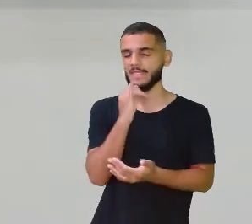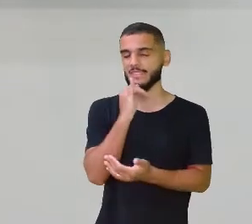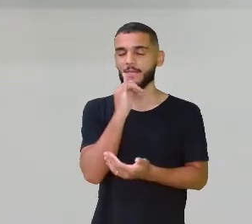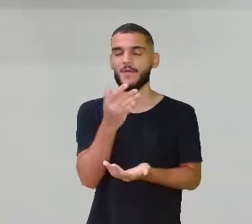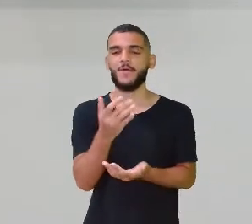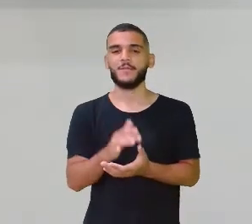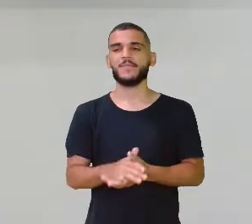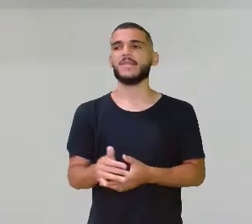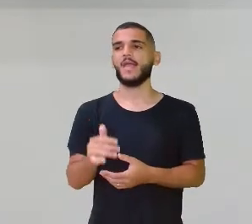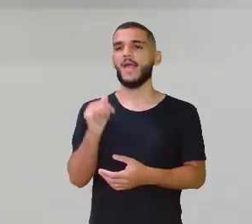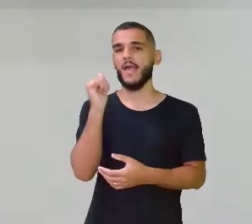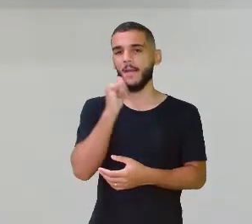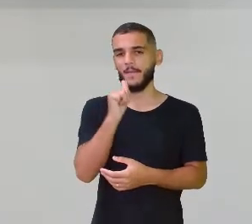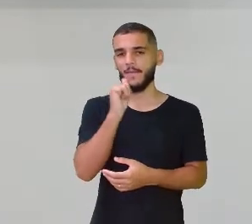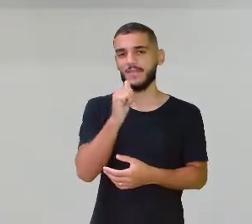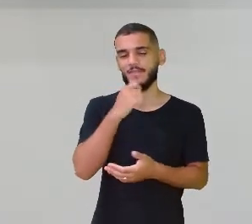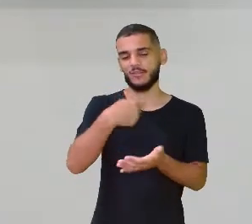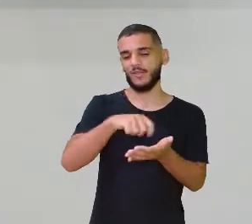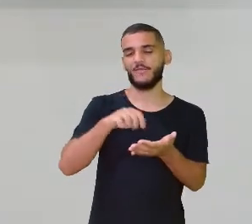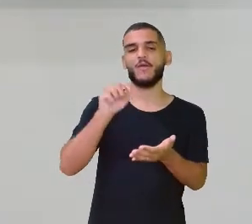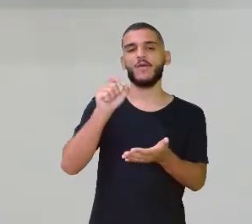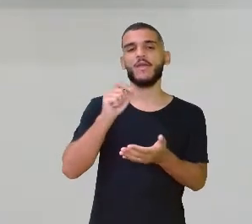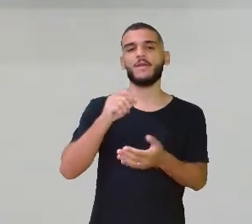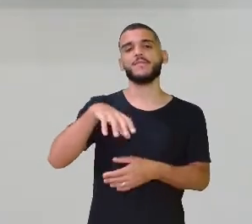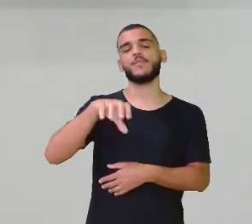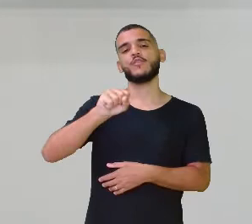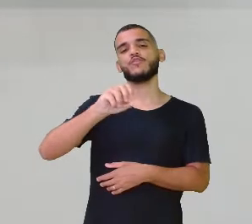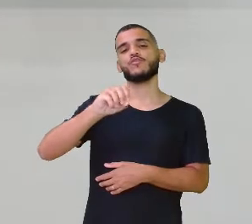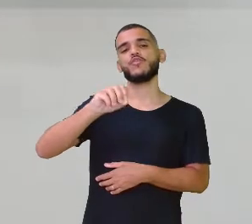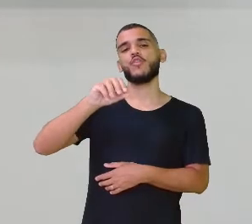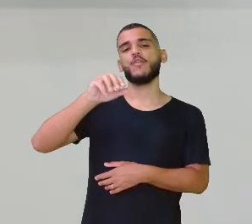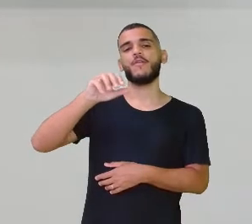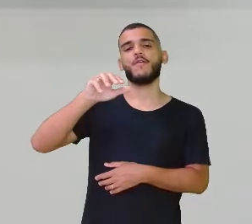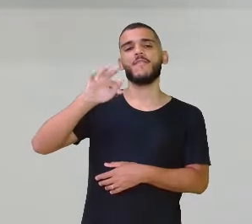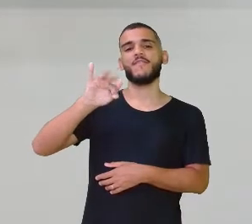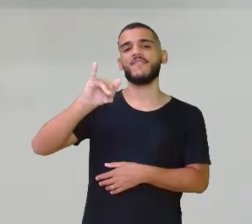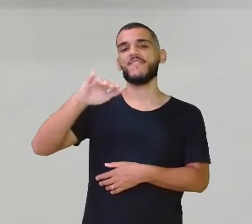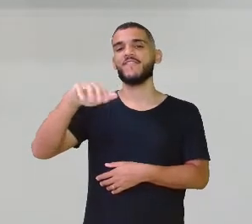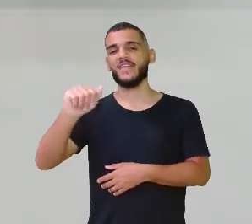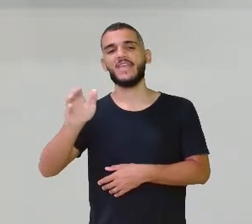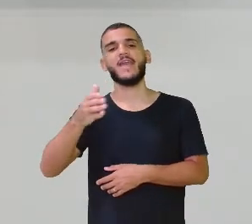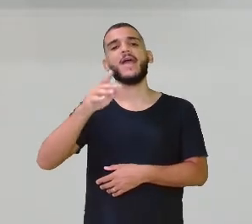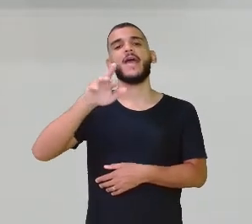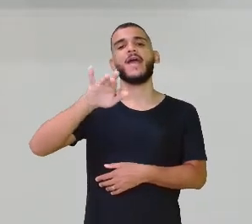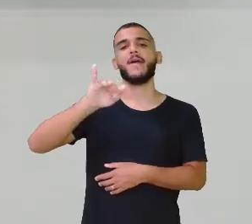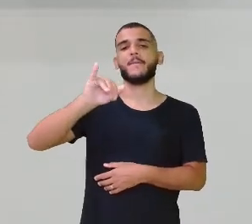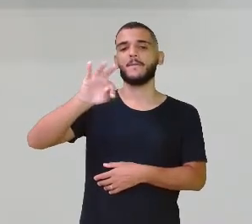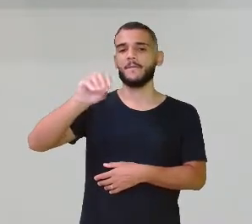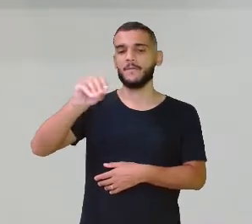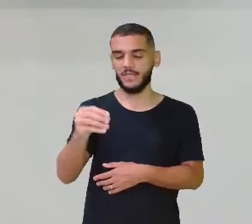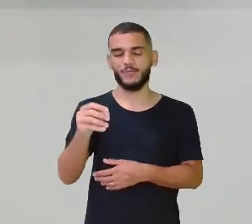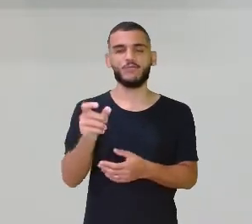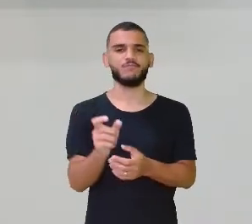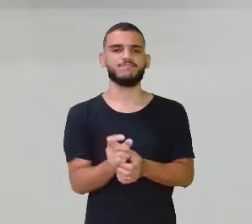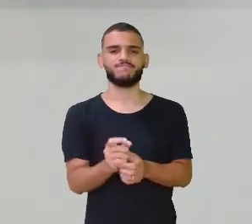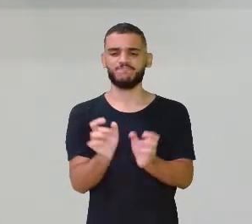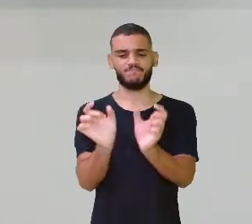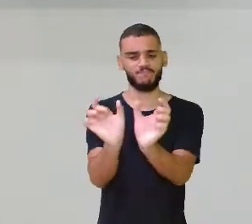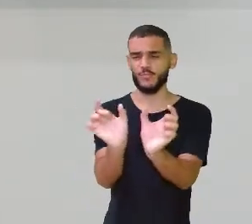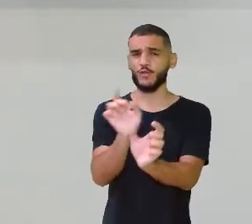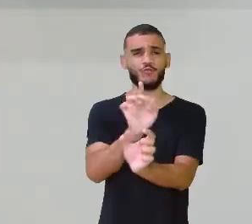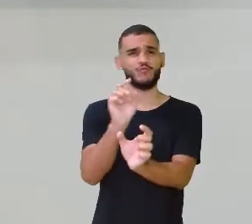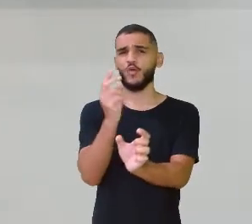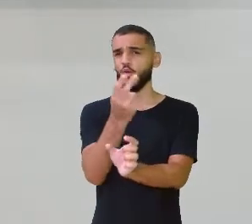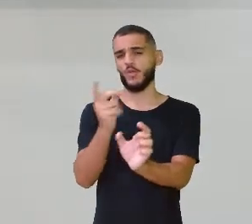ela botava Sofia Brito. Ou Sofia Ana. Independente do nome, porque tem muito comum aqui no Brasil as pessoas colocarem o nome